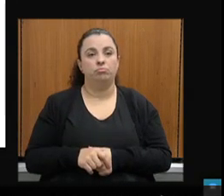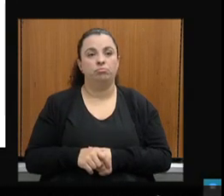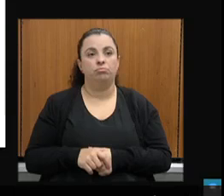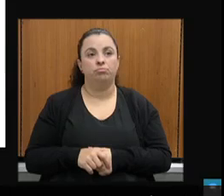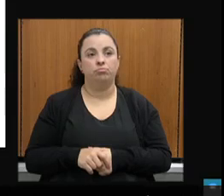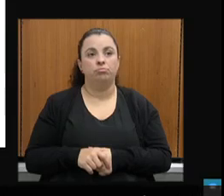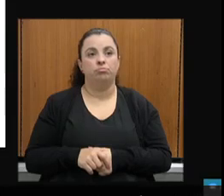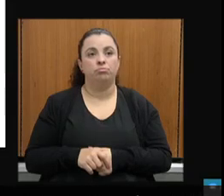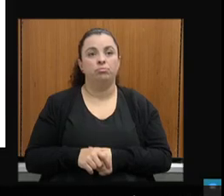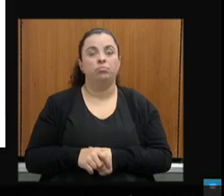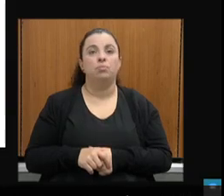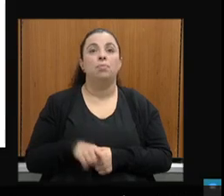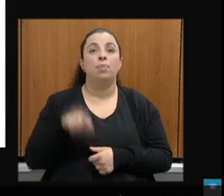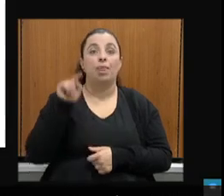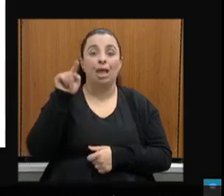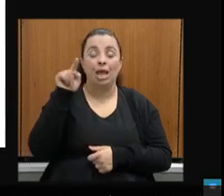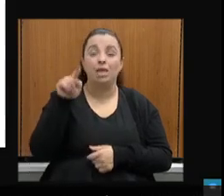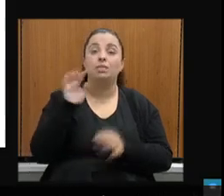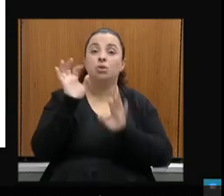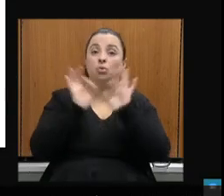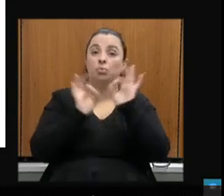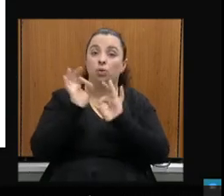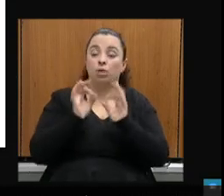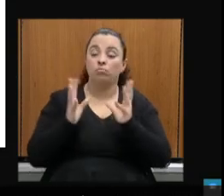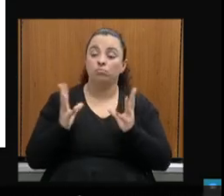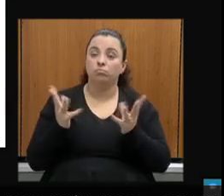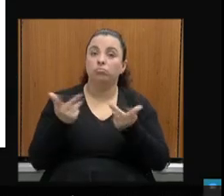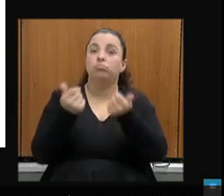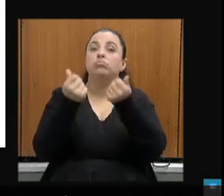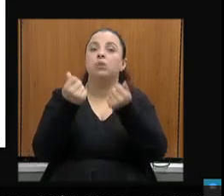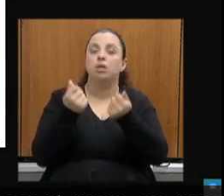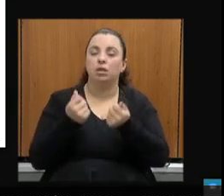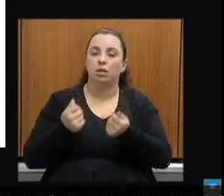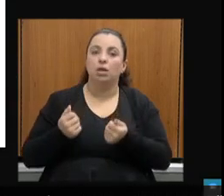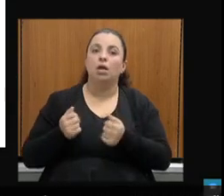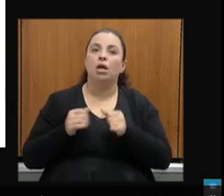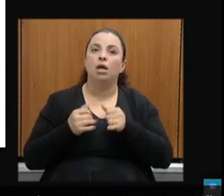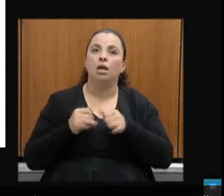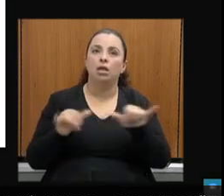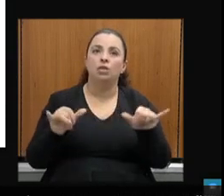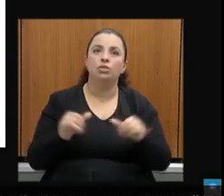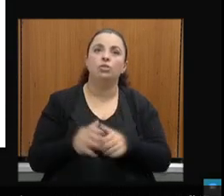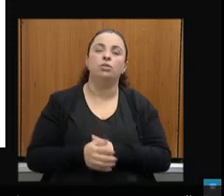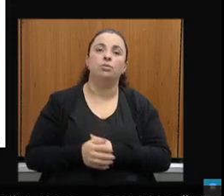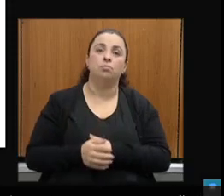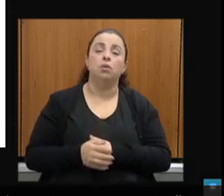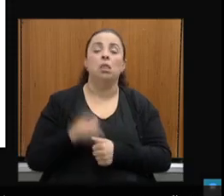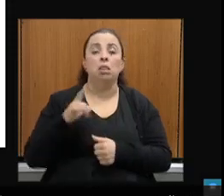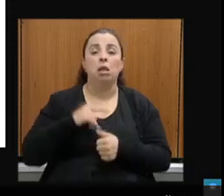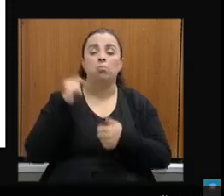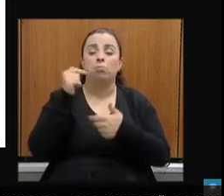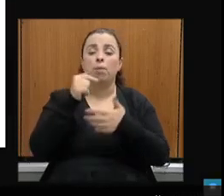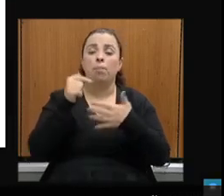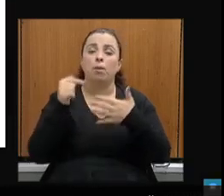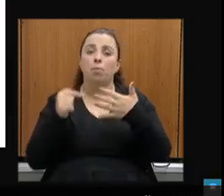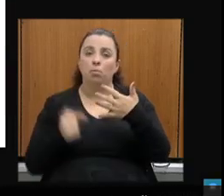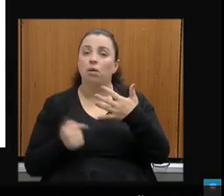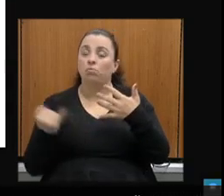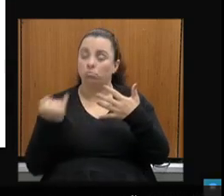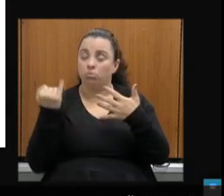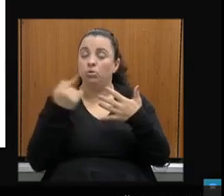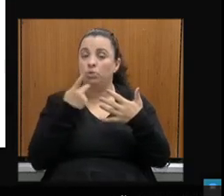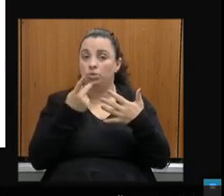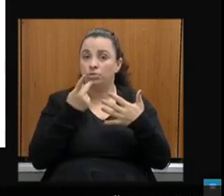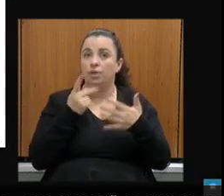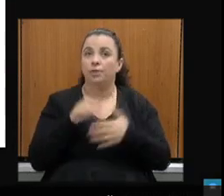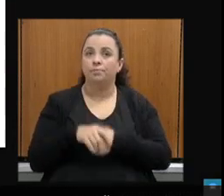e esse é o nosso programa de eficiência energética é alguns pontos também que eu acho que vale muito destacar